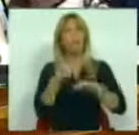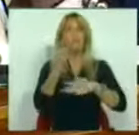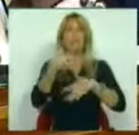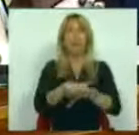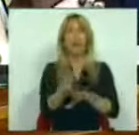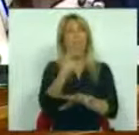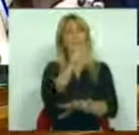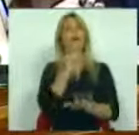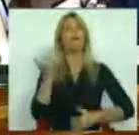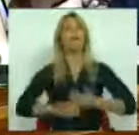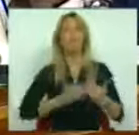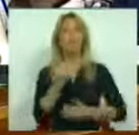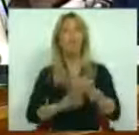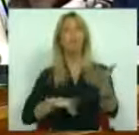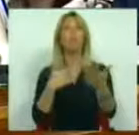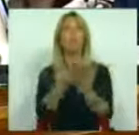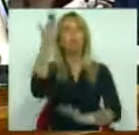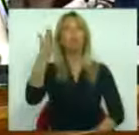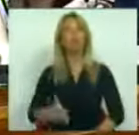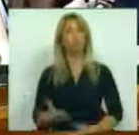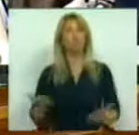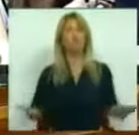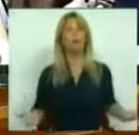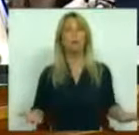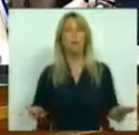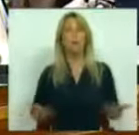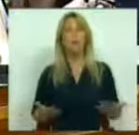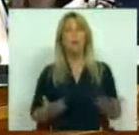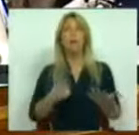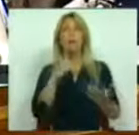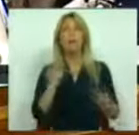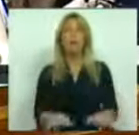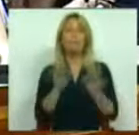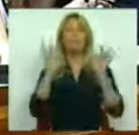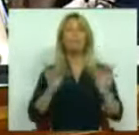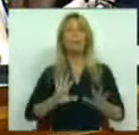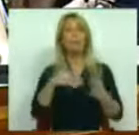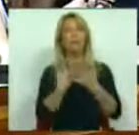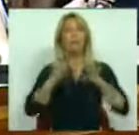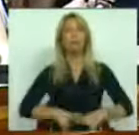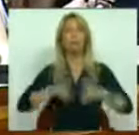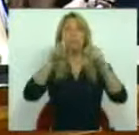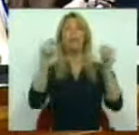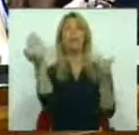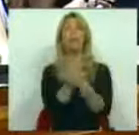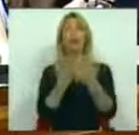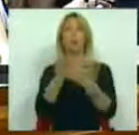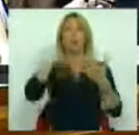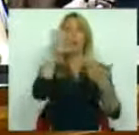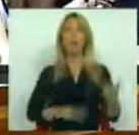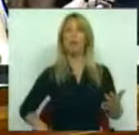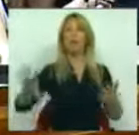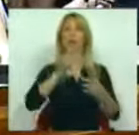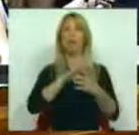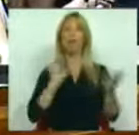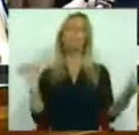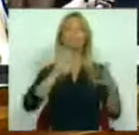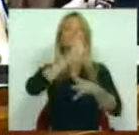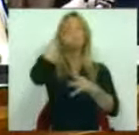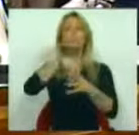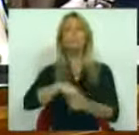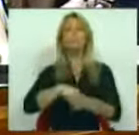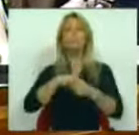de promoção de justiça e, simultaneamente, enquanto instrumento para o progresso da economia nacional integrada no